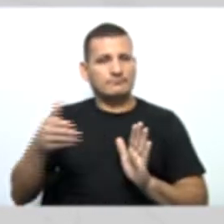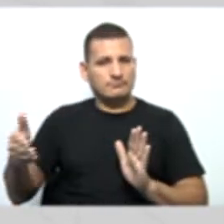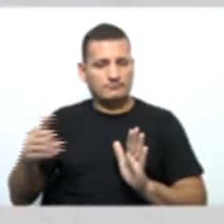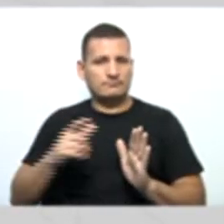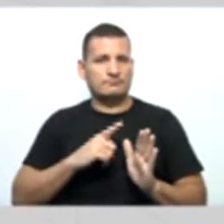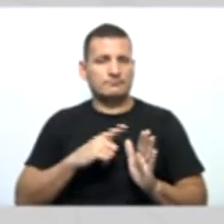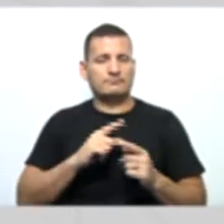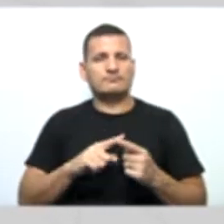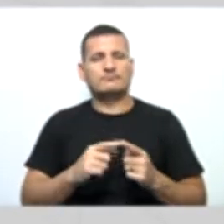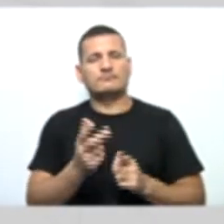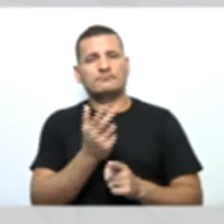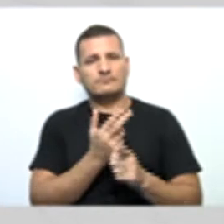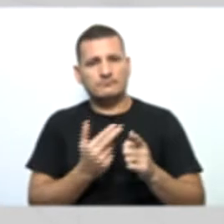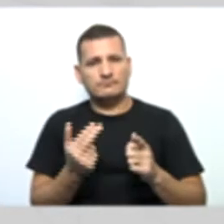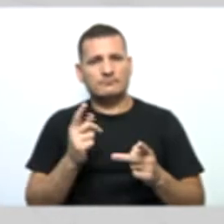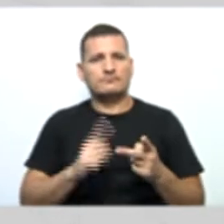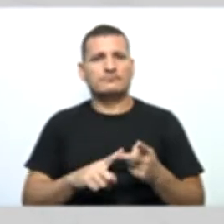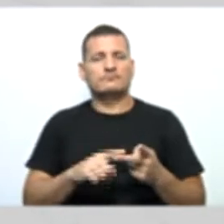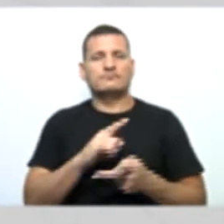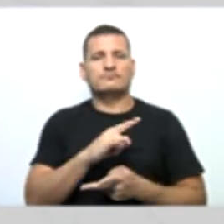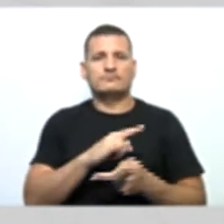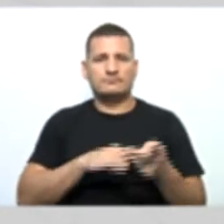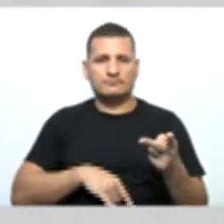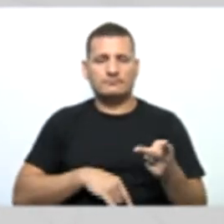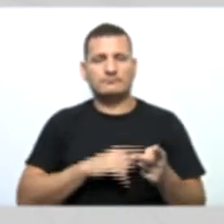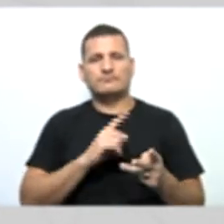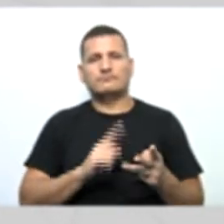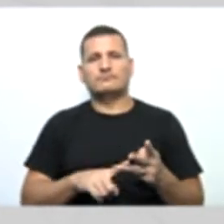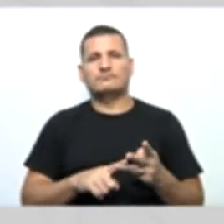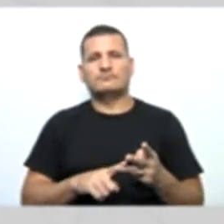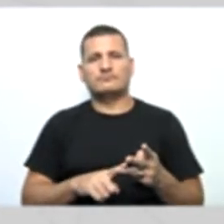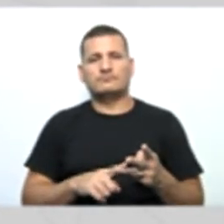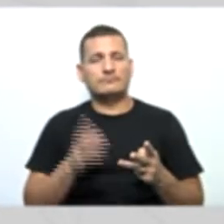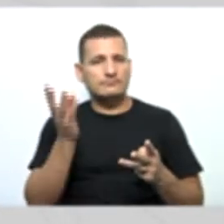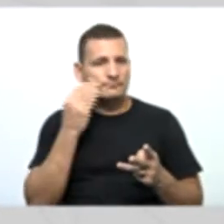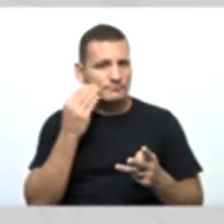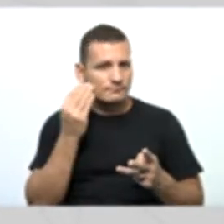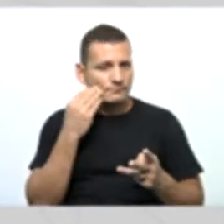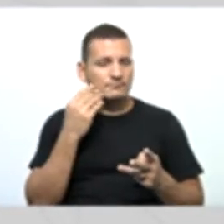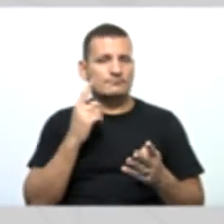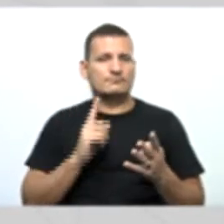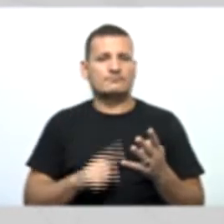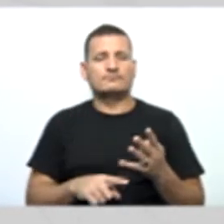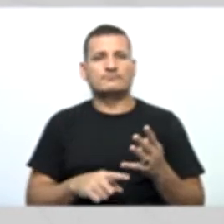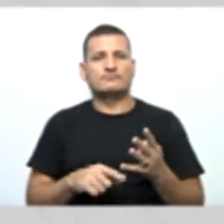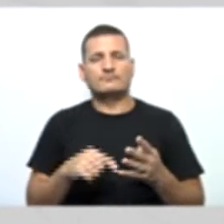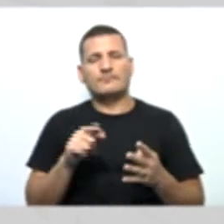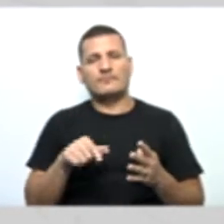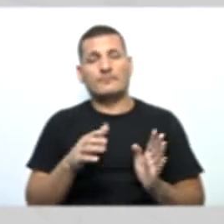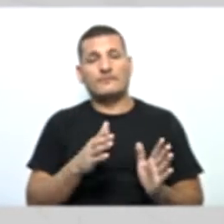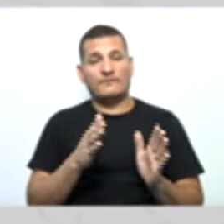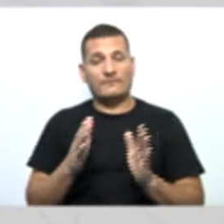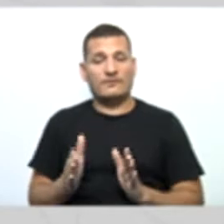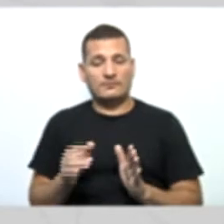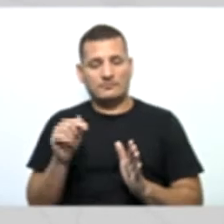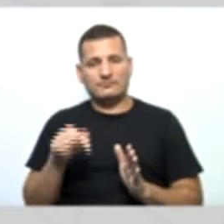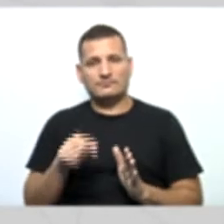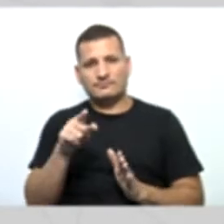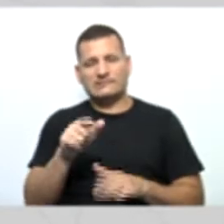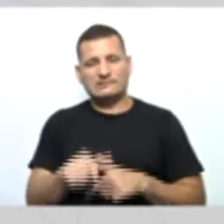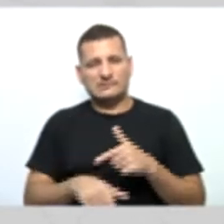São diagramas, são documentação, são testes. Essa é a fase aí que você vai